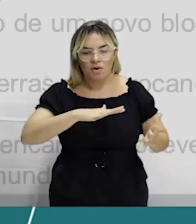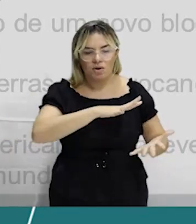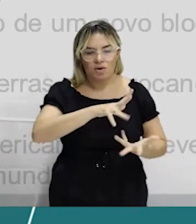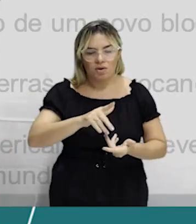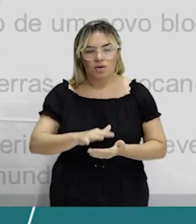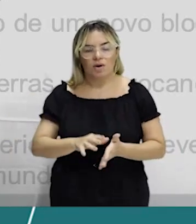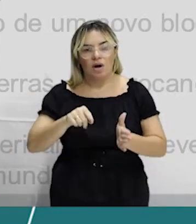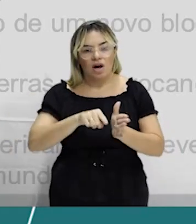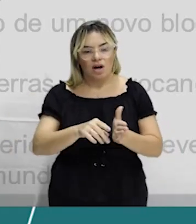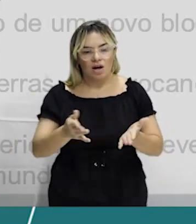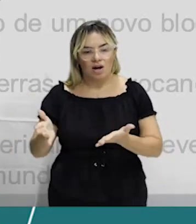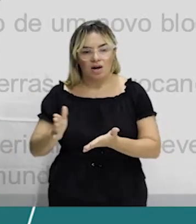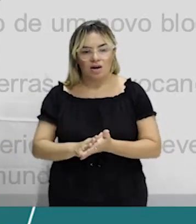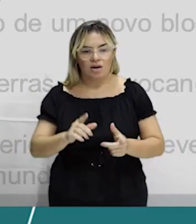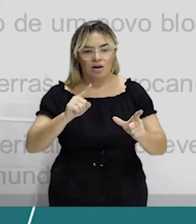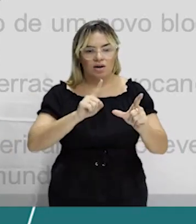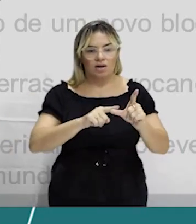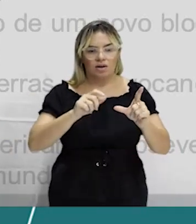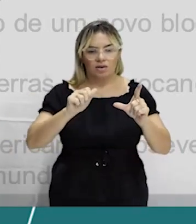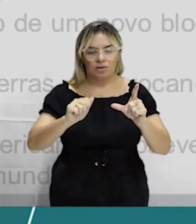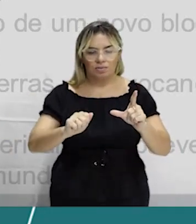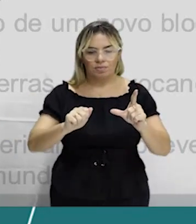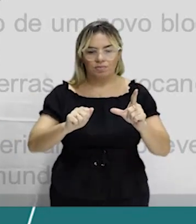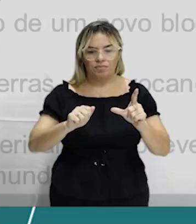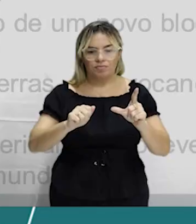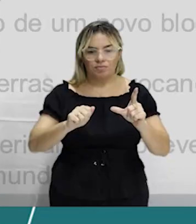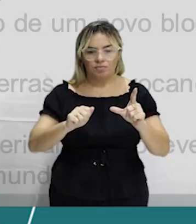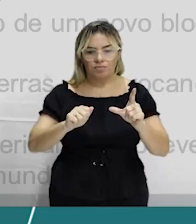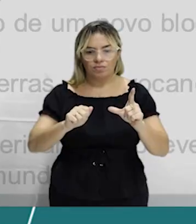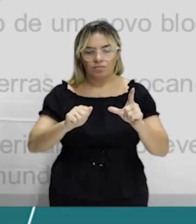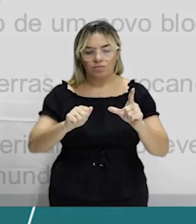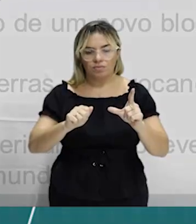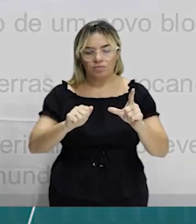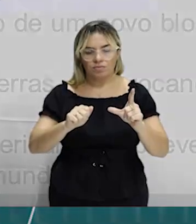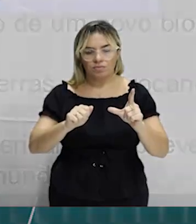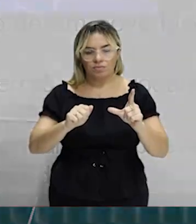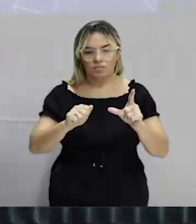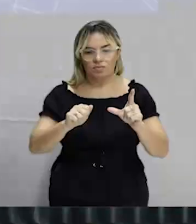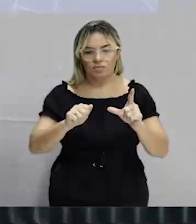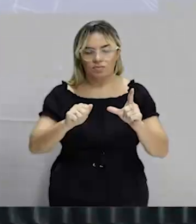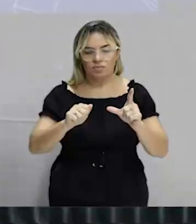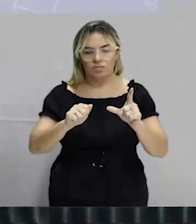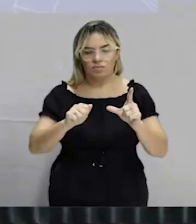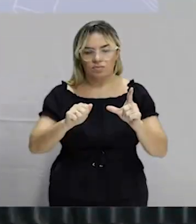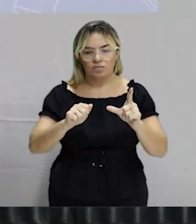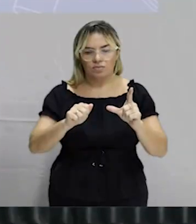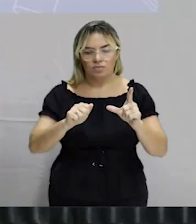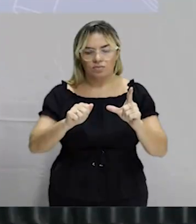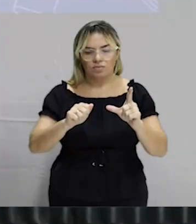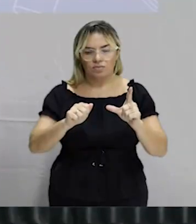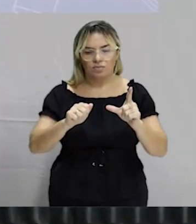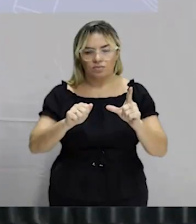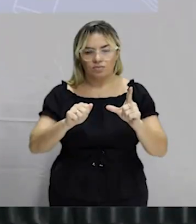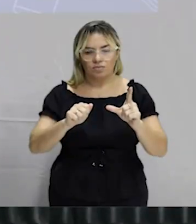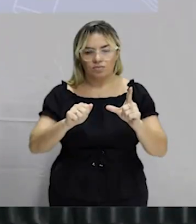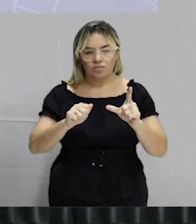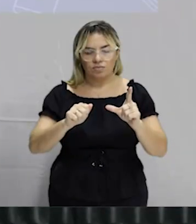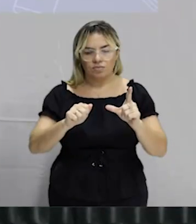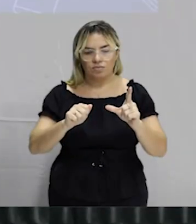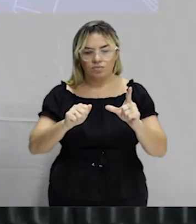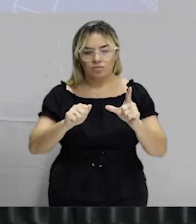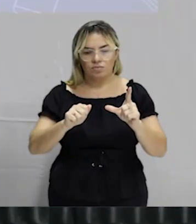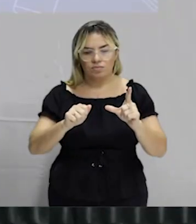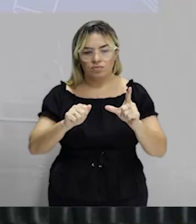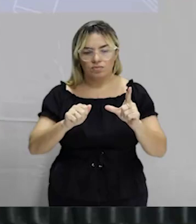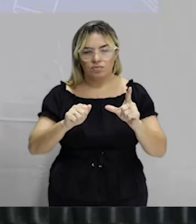Olha só, a produção industrial norte-americana, ocasionada por uma falsa perspectiva